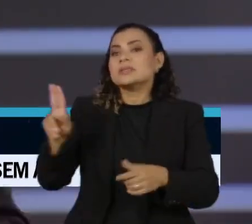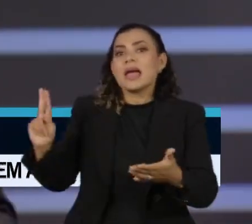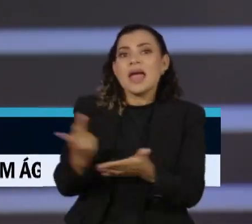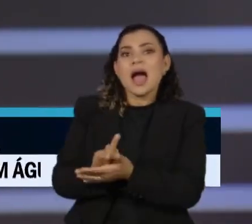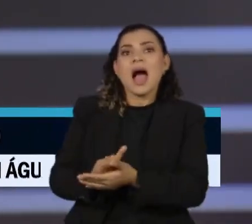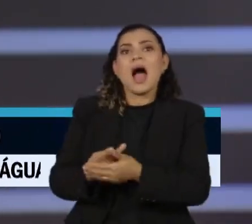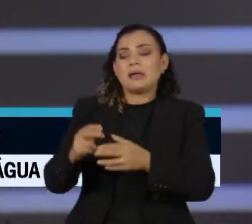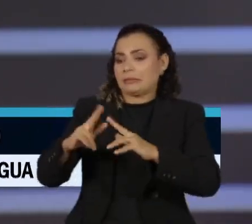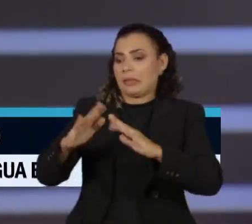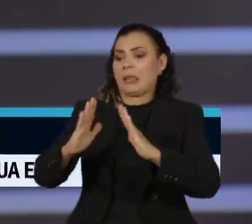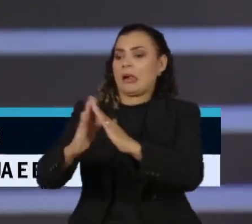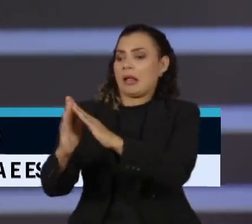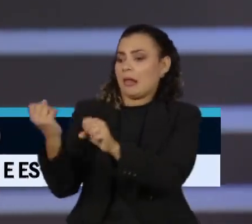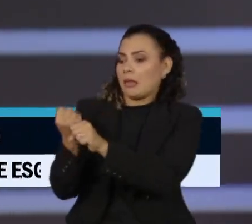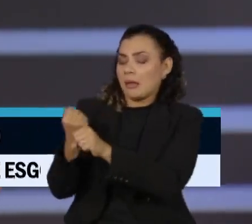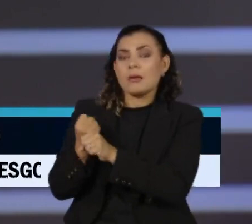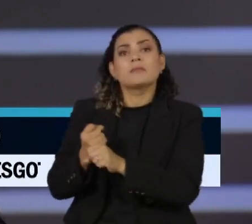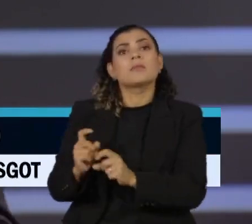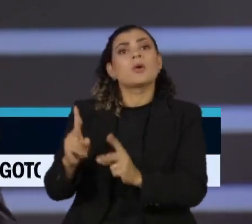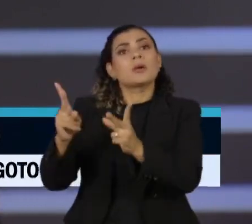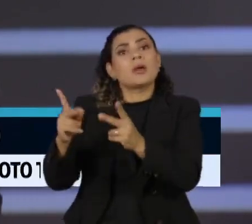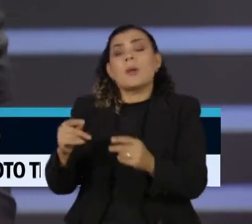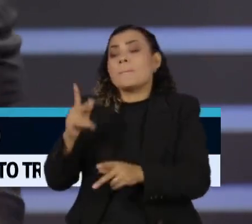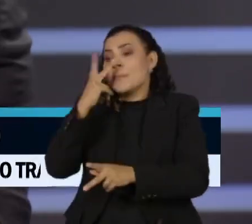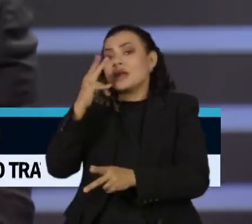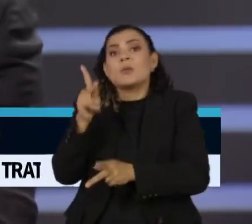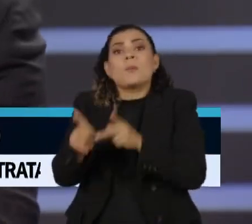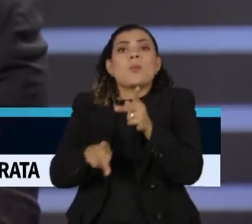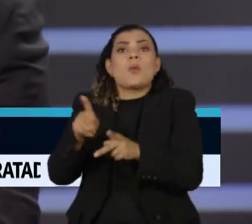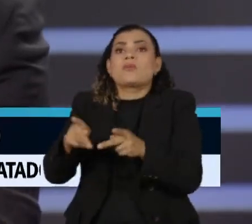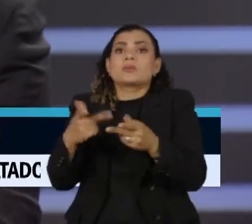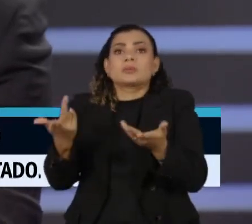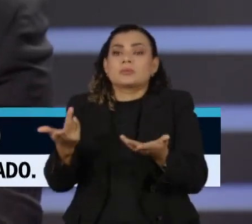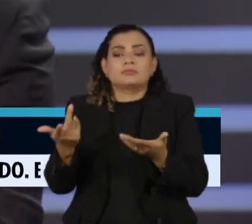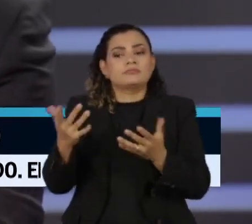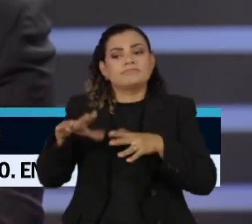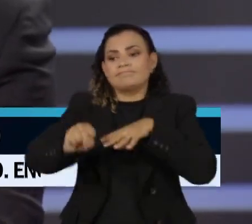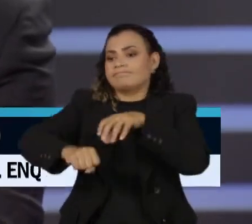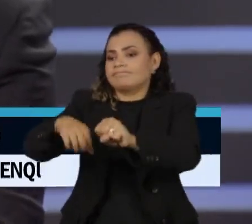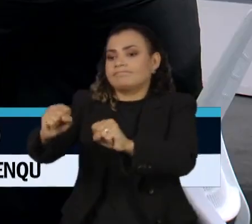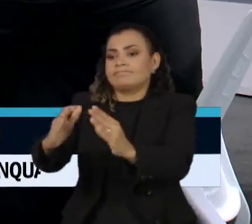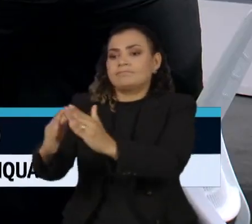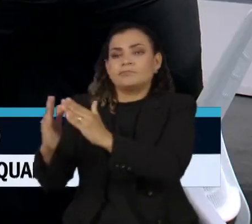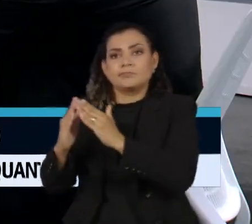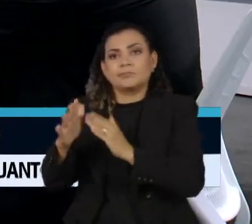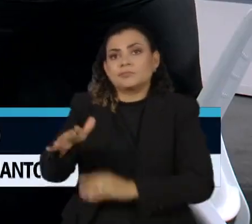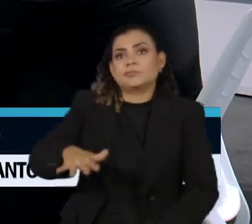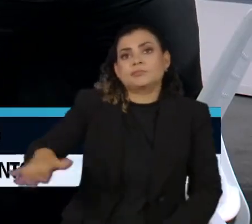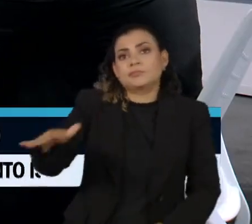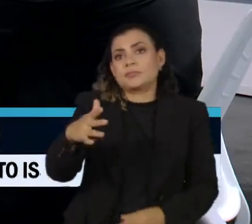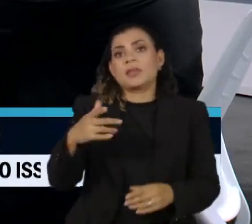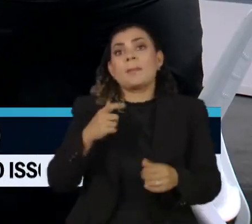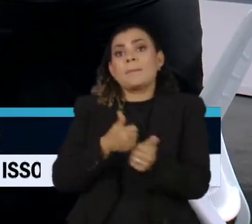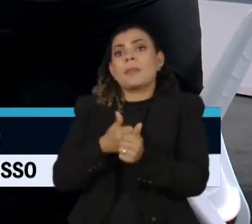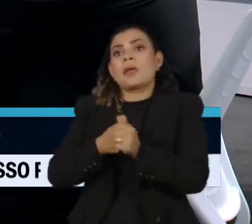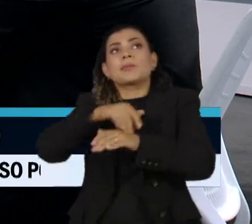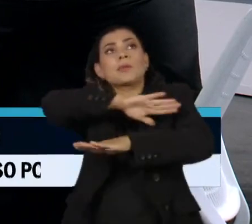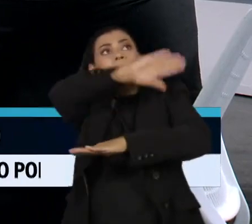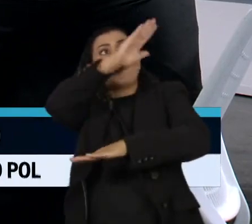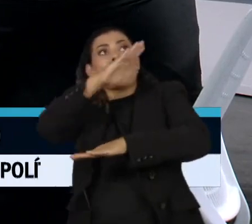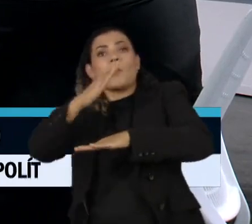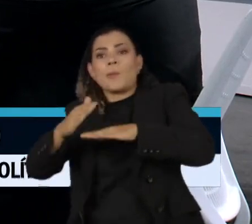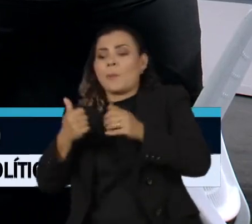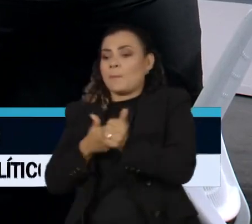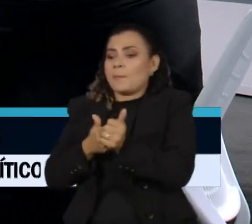temos hoje. É inevitável, a população acaba sendo empurrada para os setores mais preguiçosos, as encostas de morro, as beiras